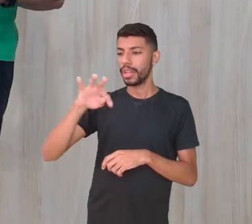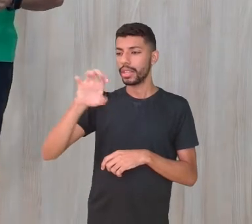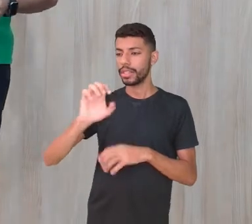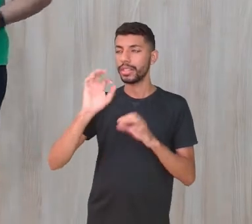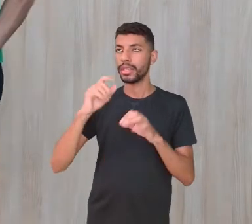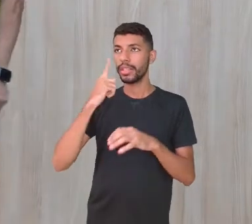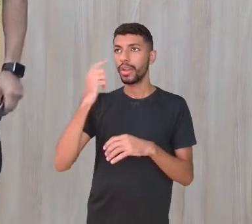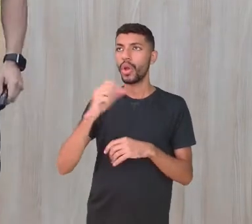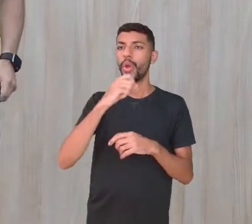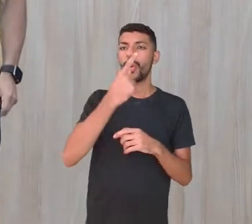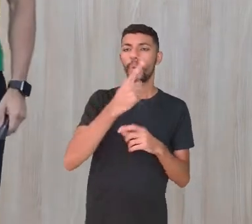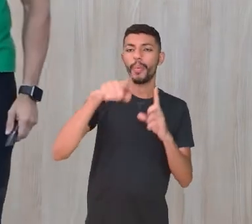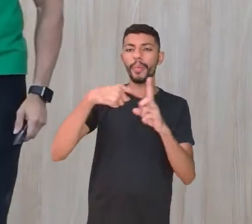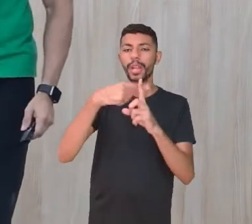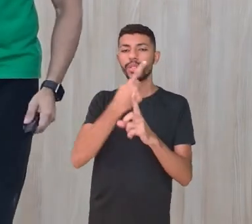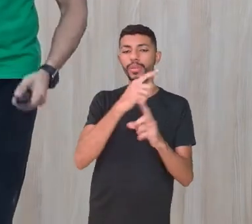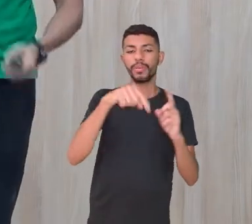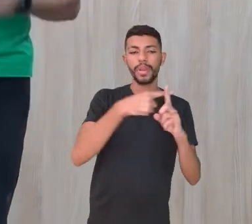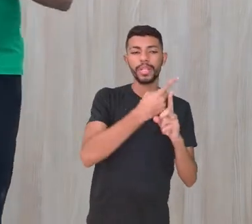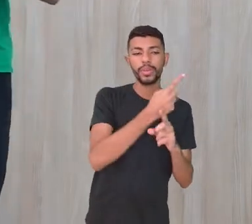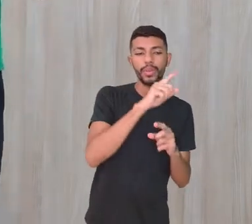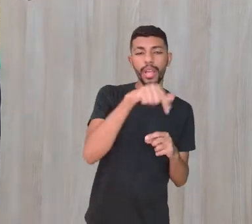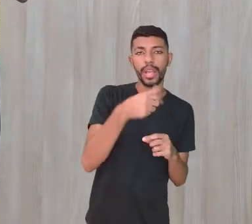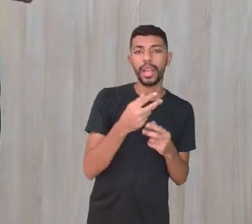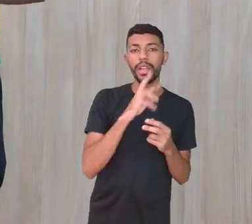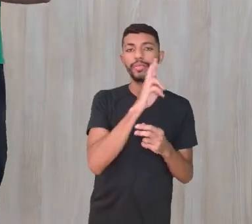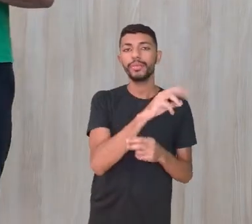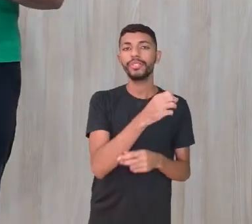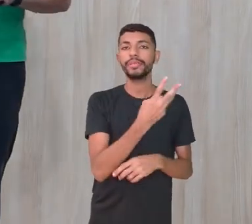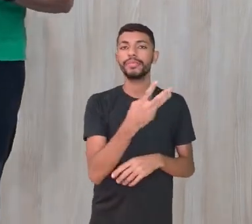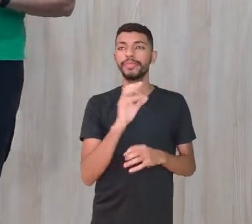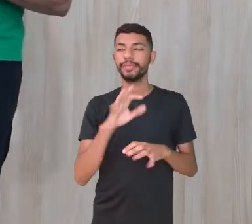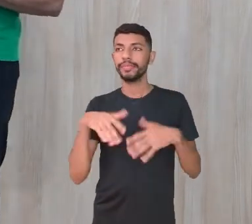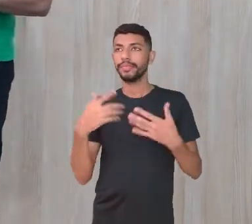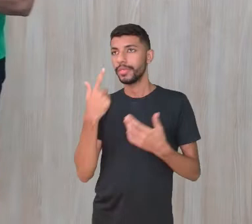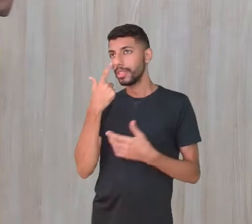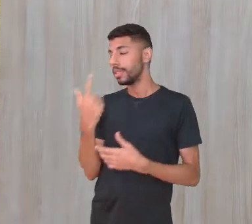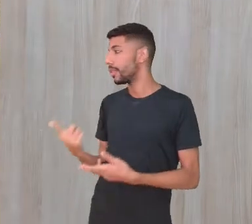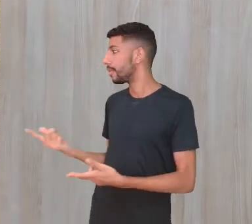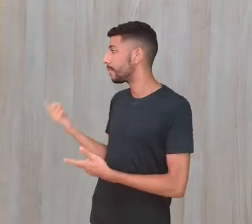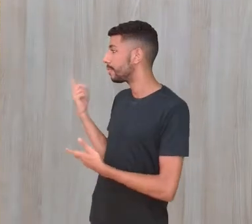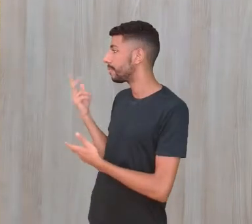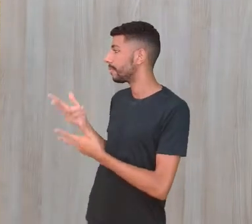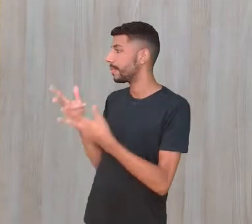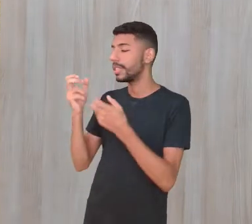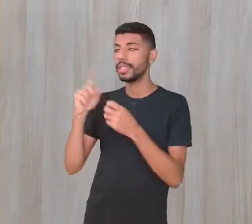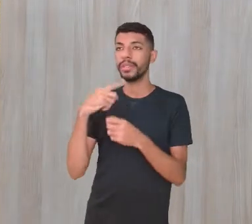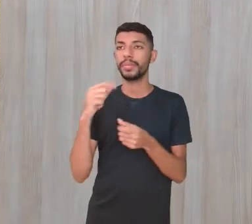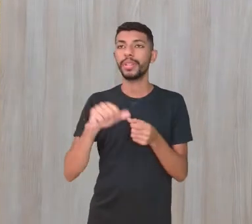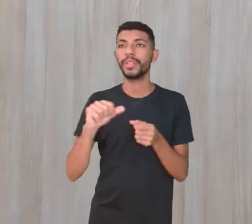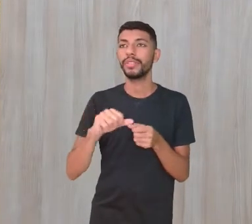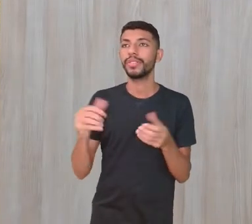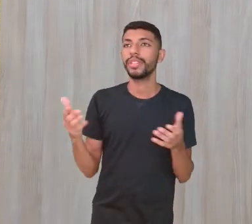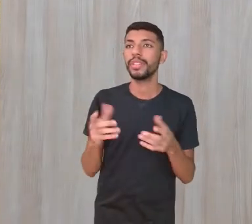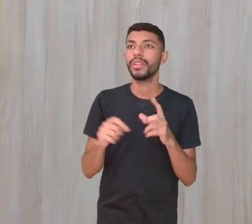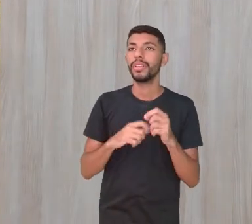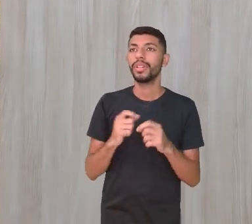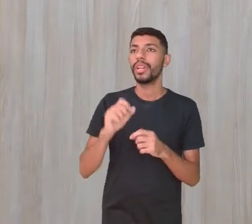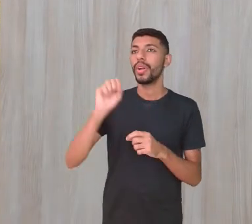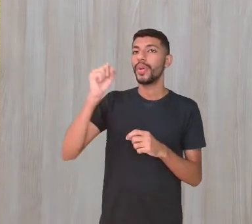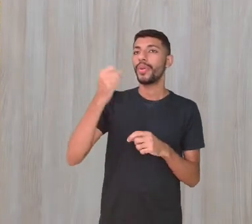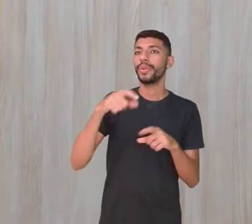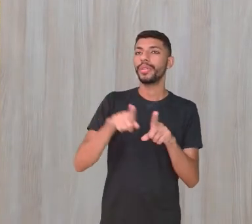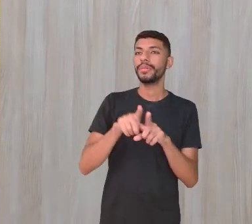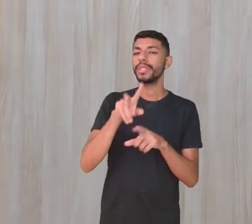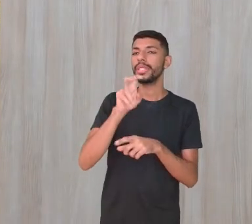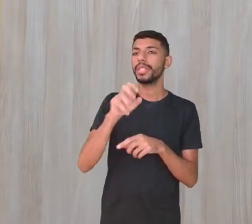quanto? É igual a 3, certo? Então, observe o que foi que a gente fez aqui com o 8 e com o